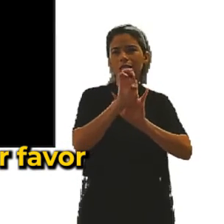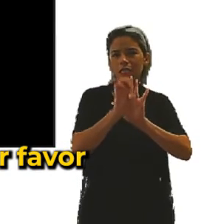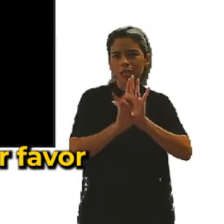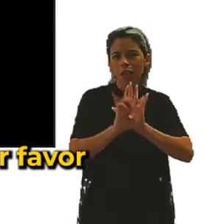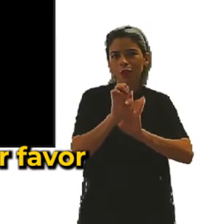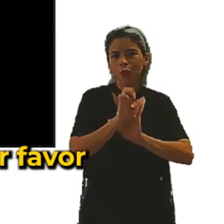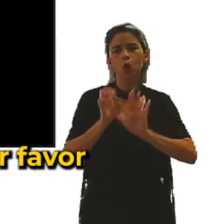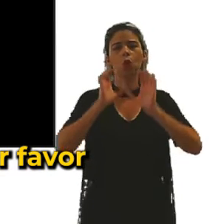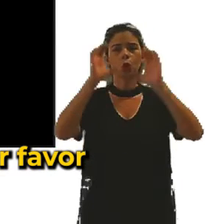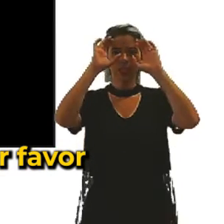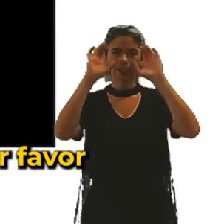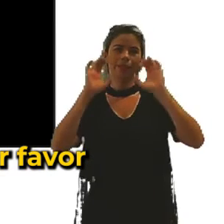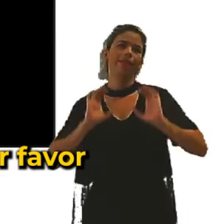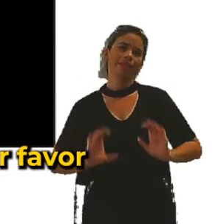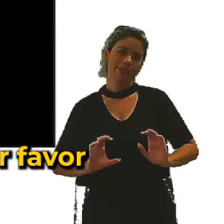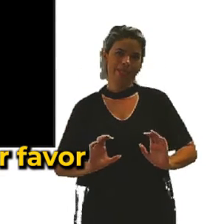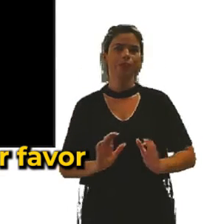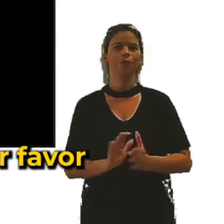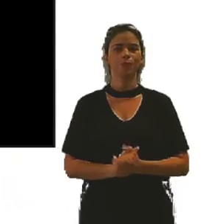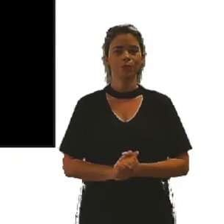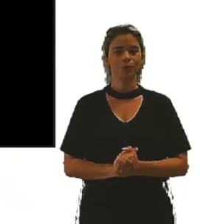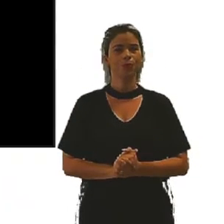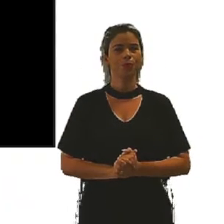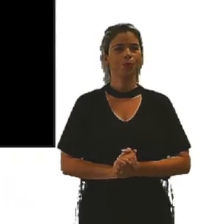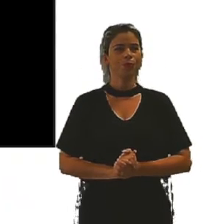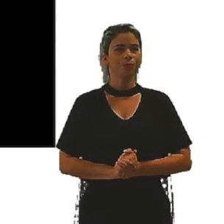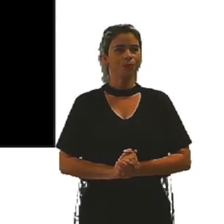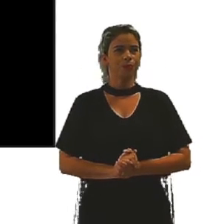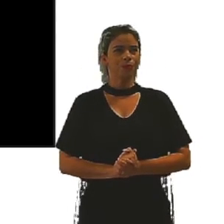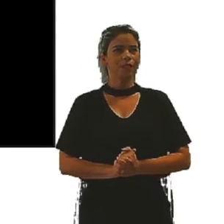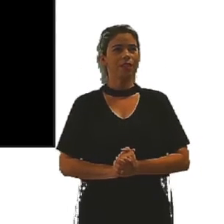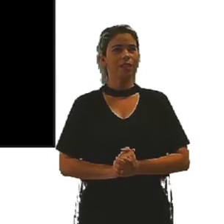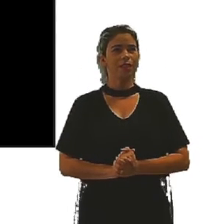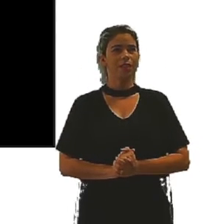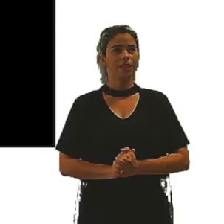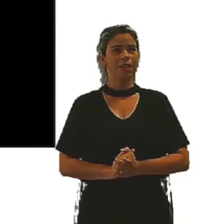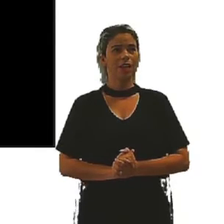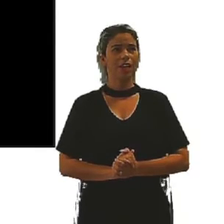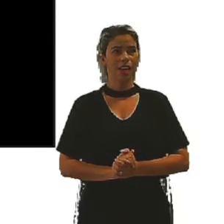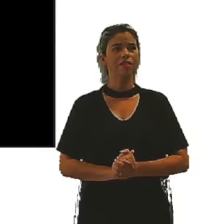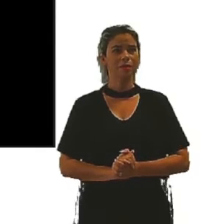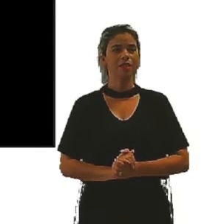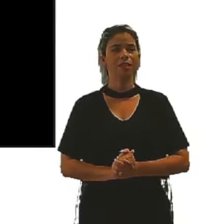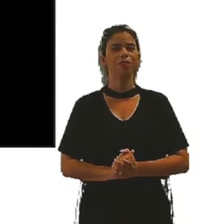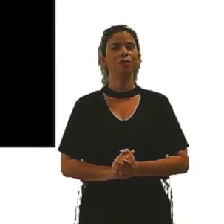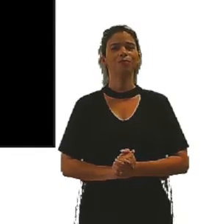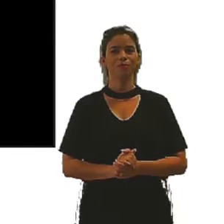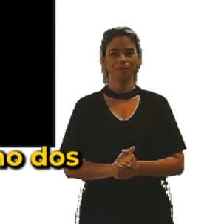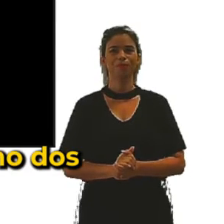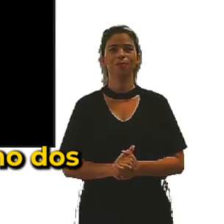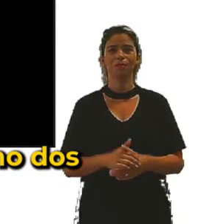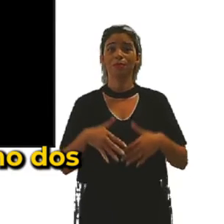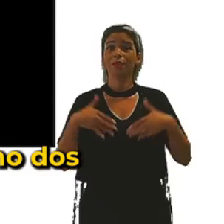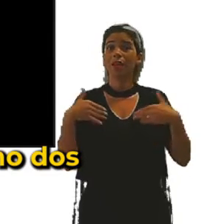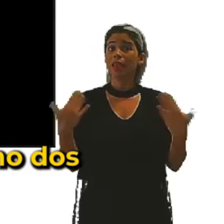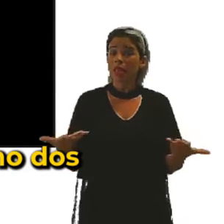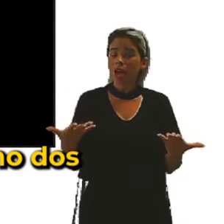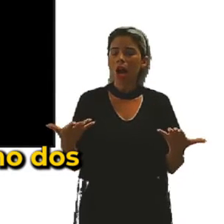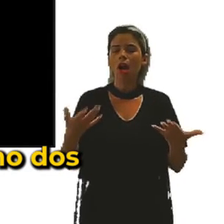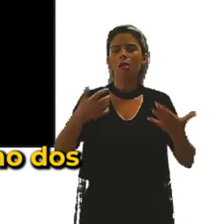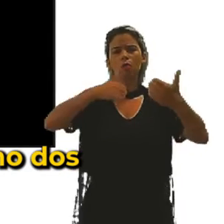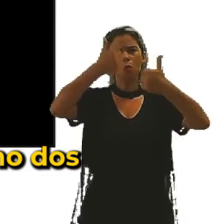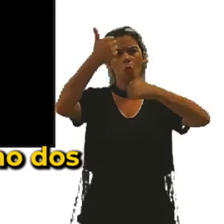Pode passar, por favor, para o próximo, né? E, portanto, então,